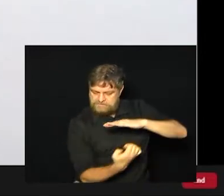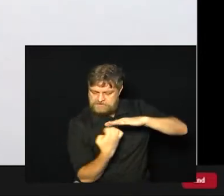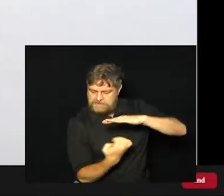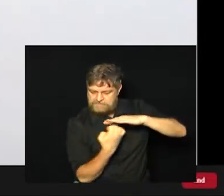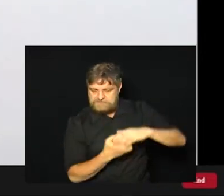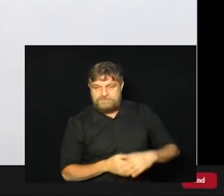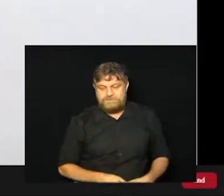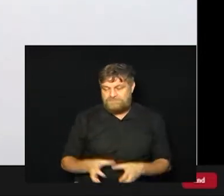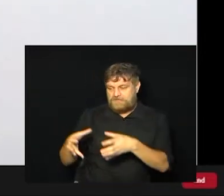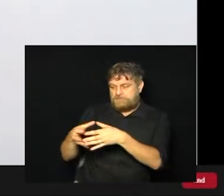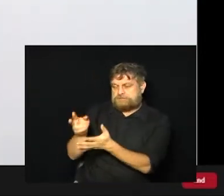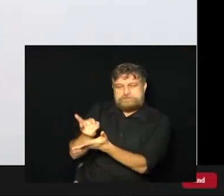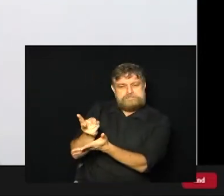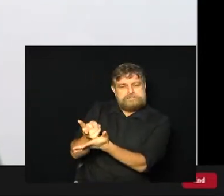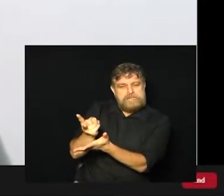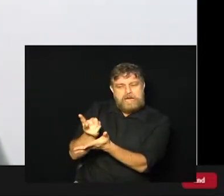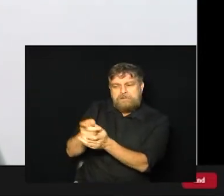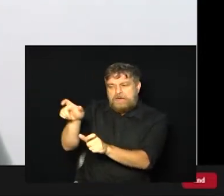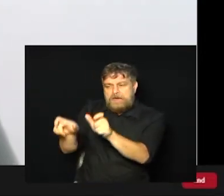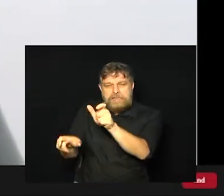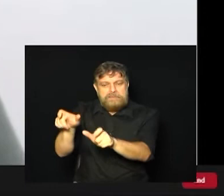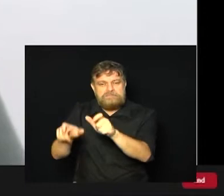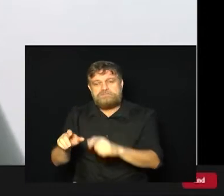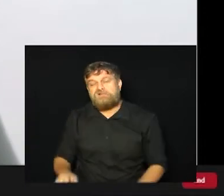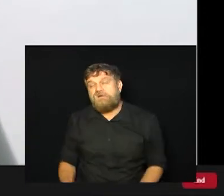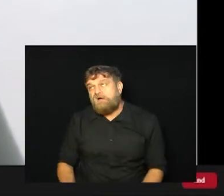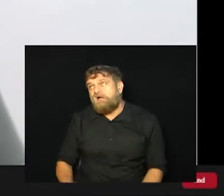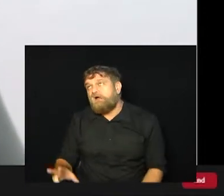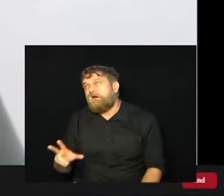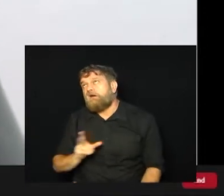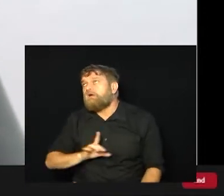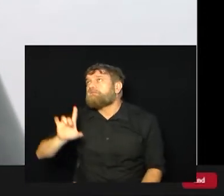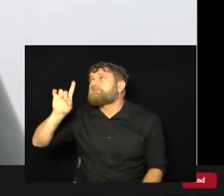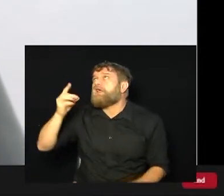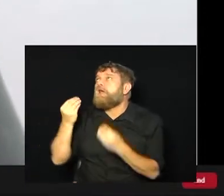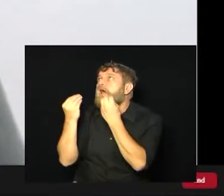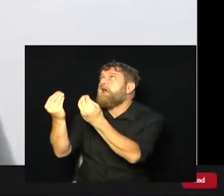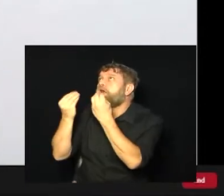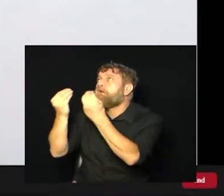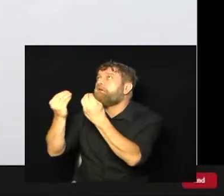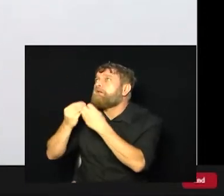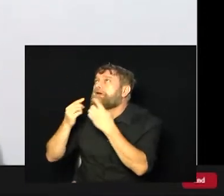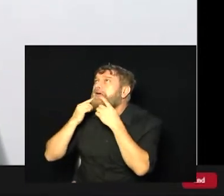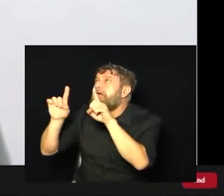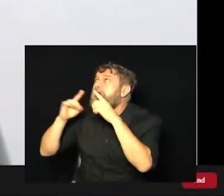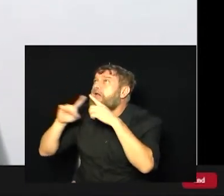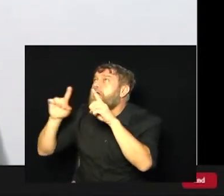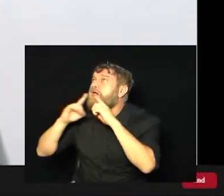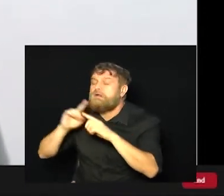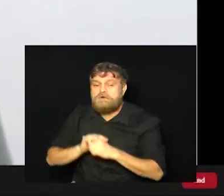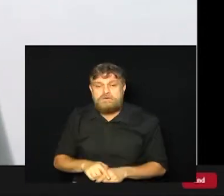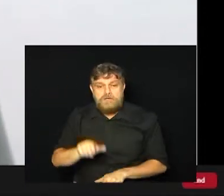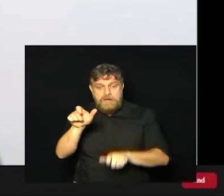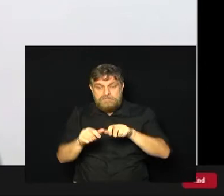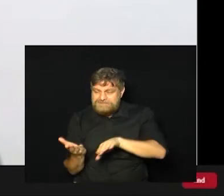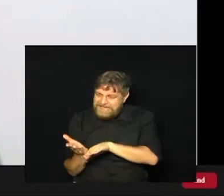no outro grupo, tinha pessoas que estavam, ó céus, ó Deus, o que eu vou fazer? E muitas vezes quem estava lá ajudando